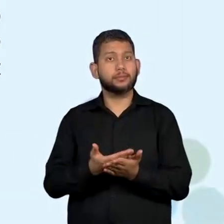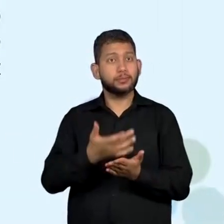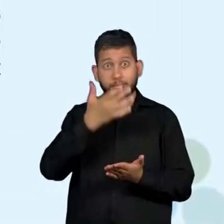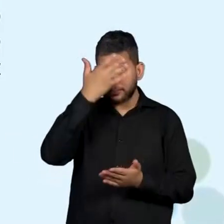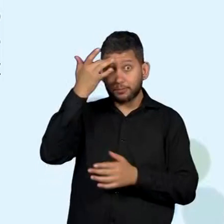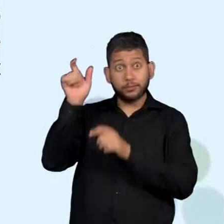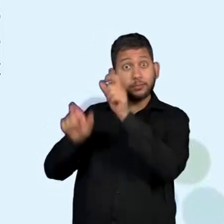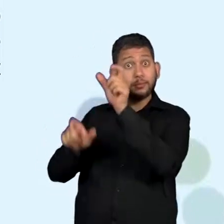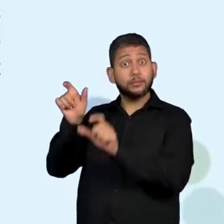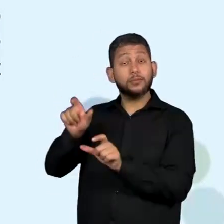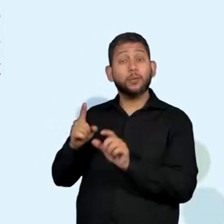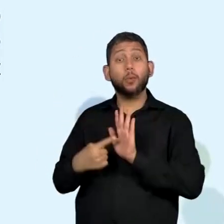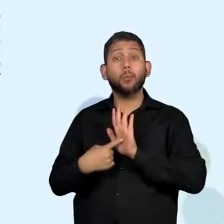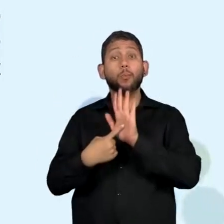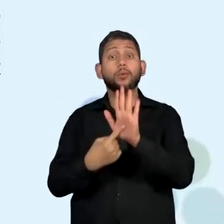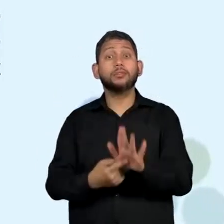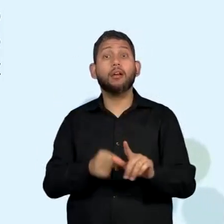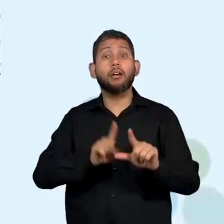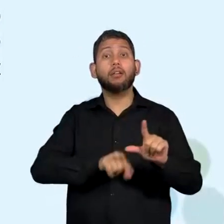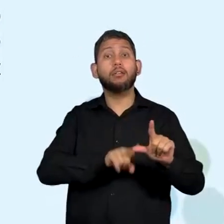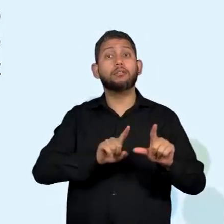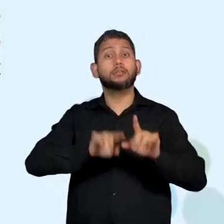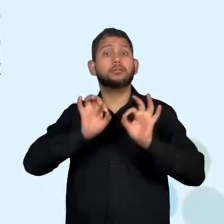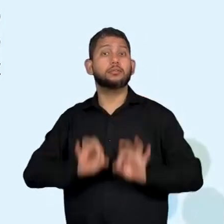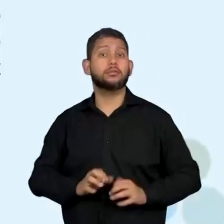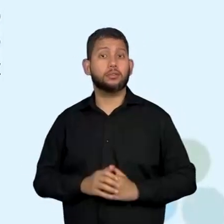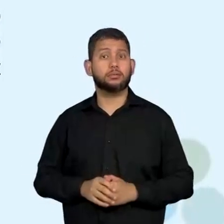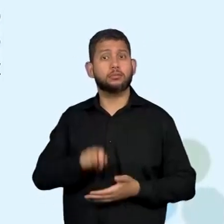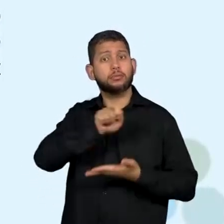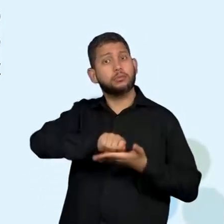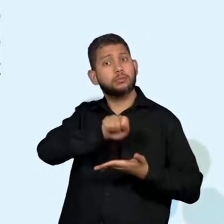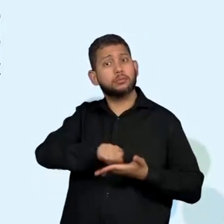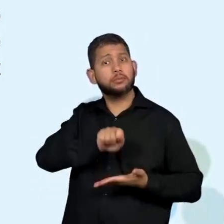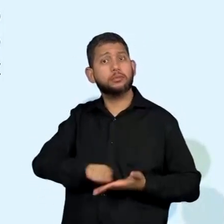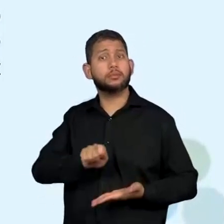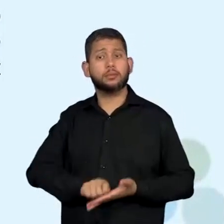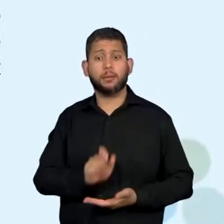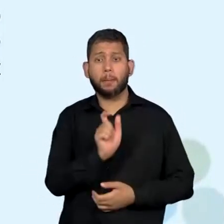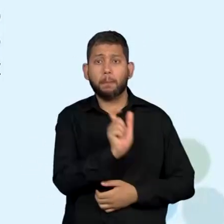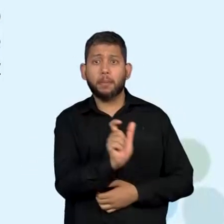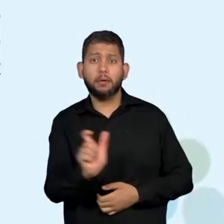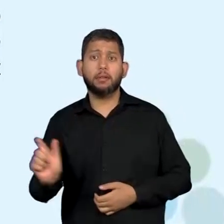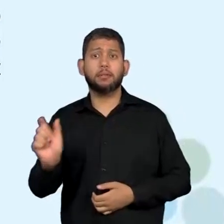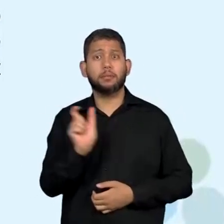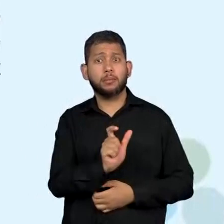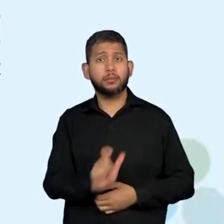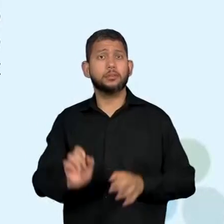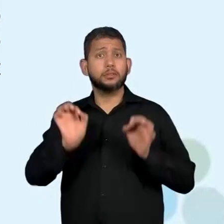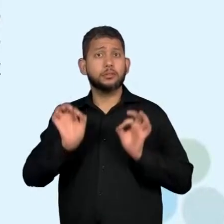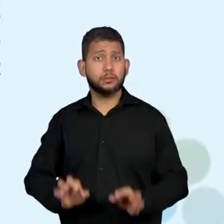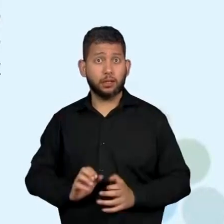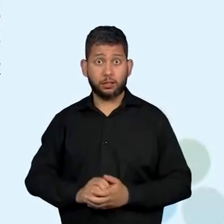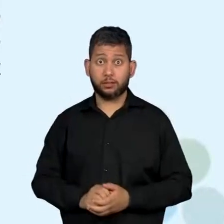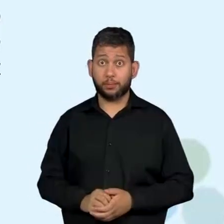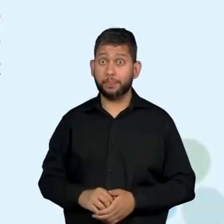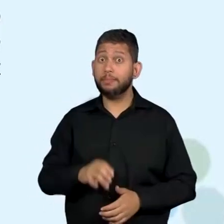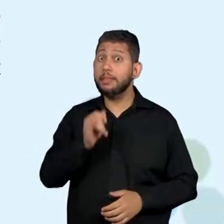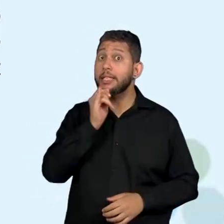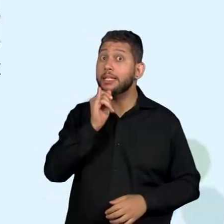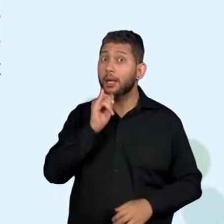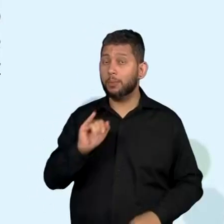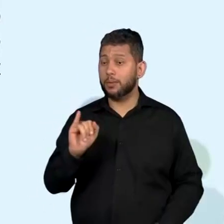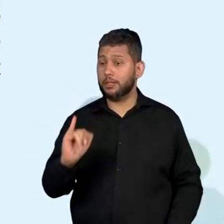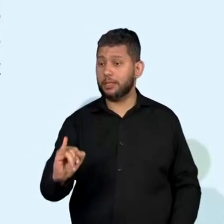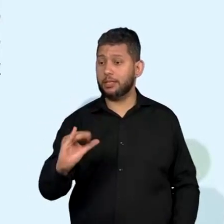trabalharemos ortografia, a escrita correta das palavras com IC,